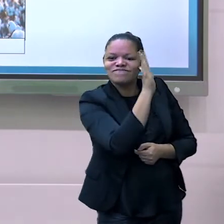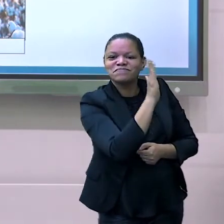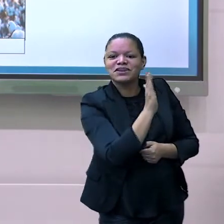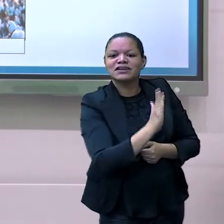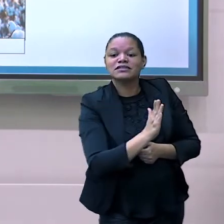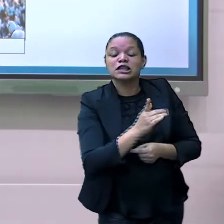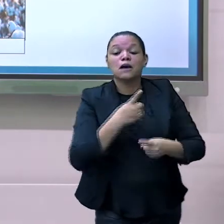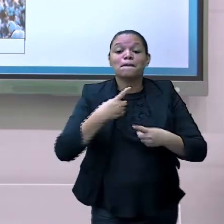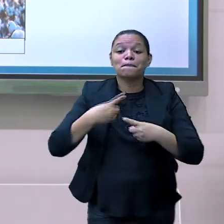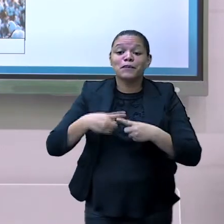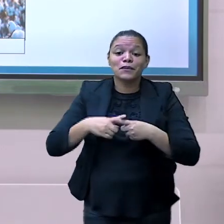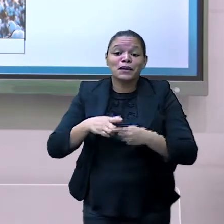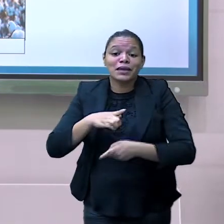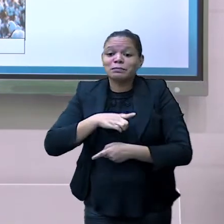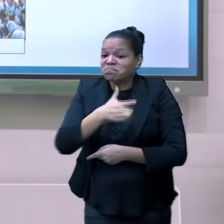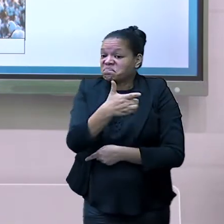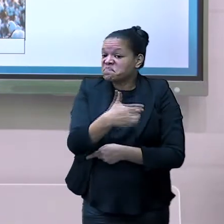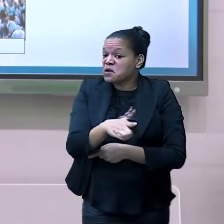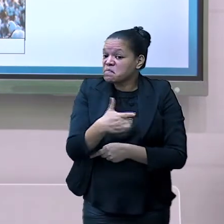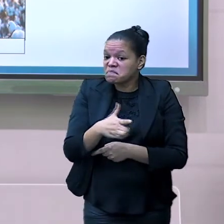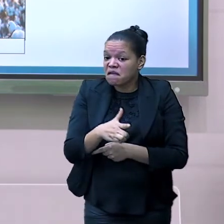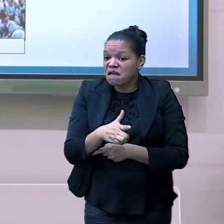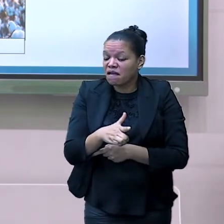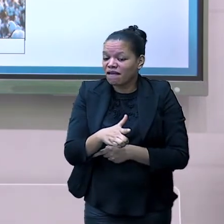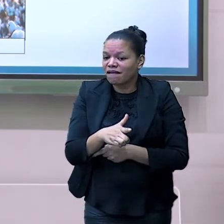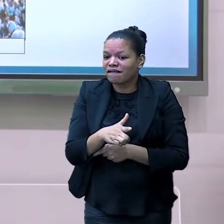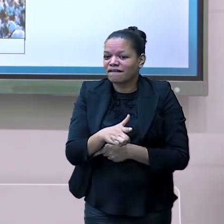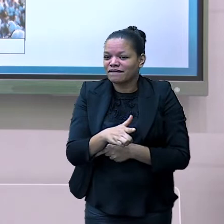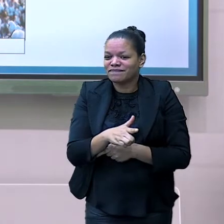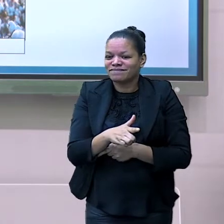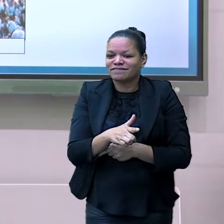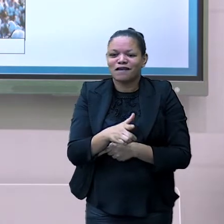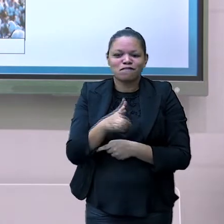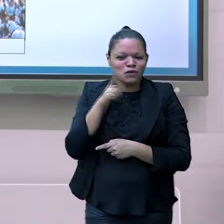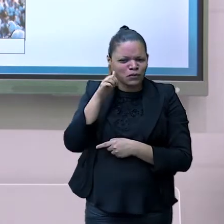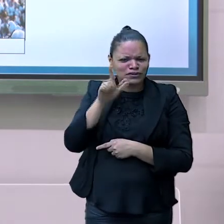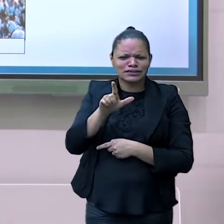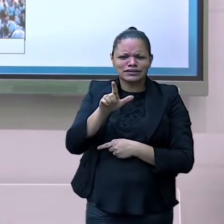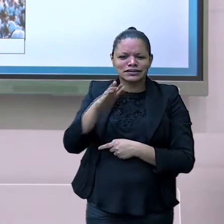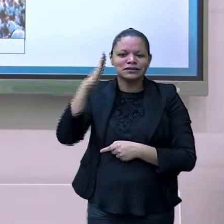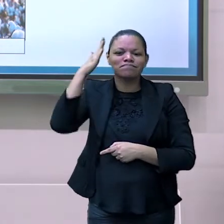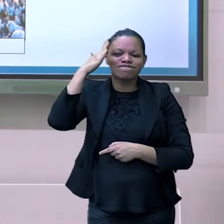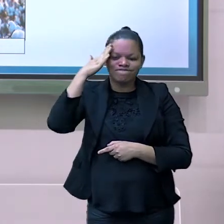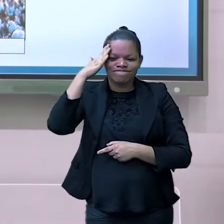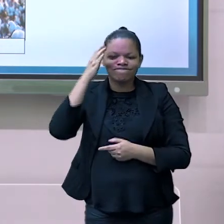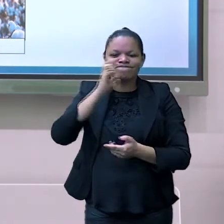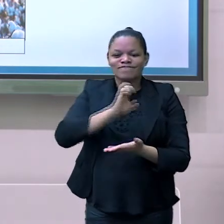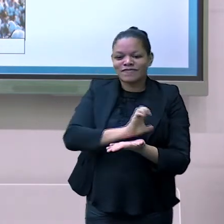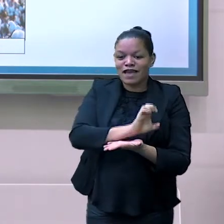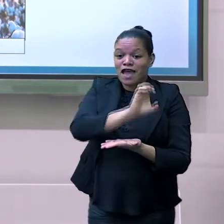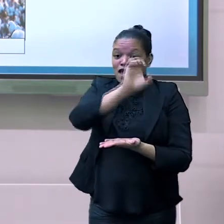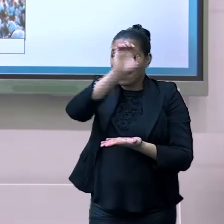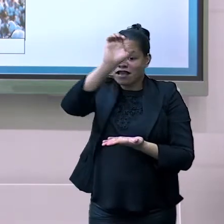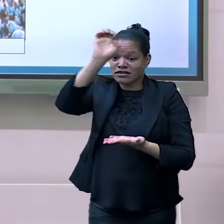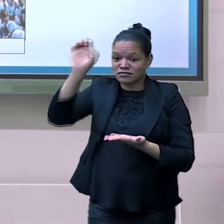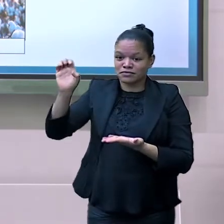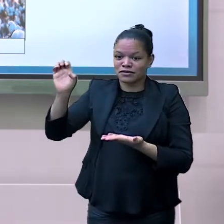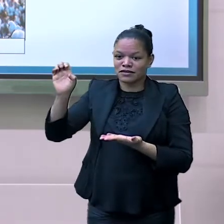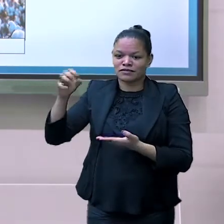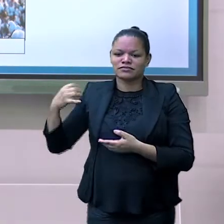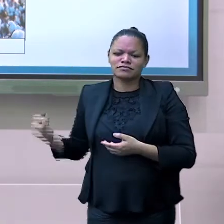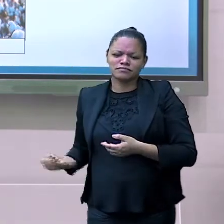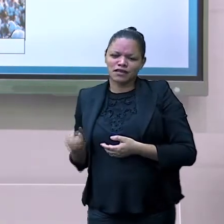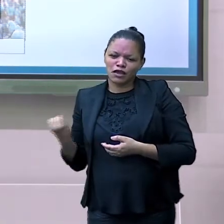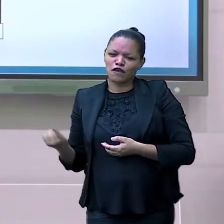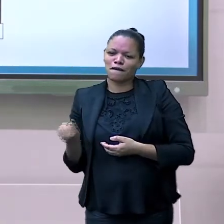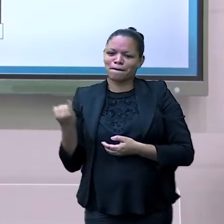a soja, ou não tem um rebanho de frango, né? Então a gente consegue entender que a exportação, o país vai mandar para vários lugares